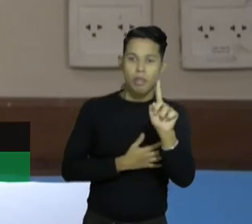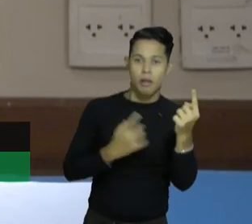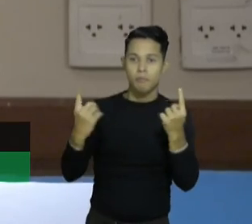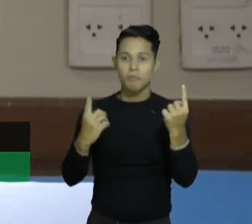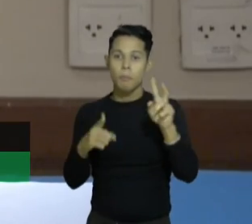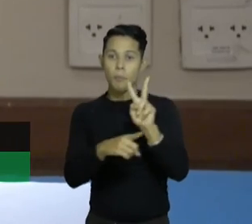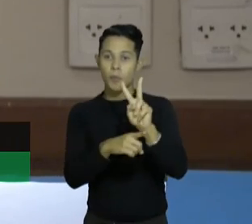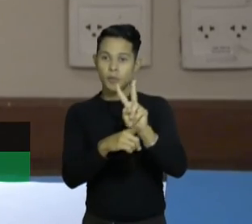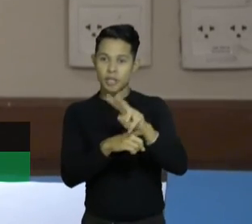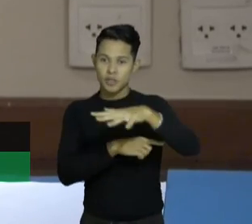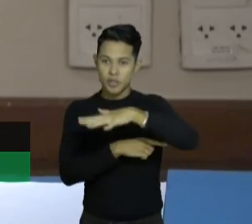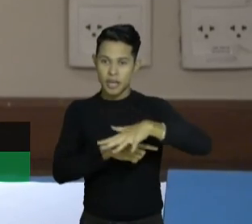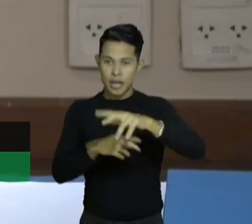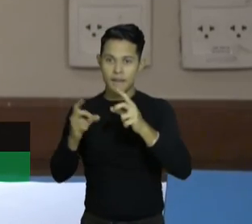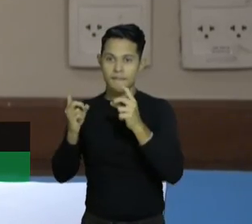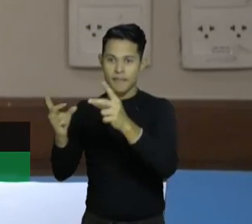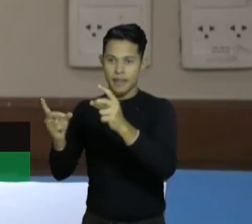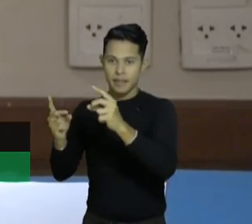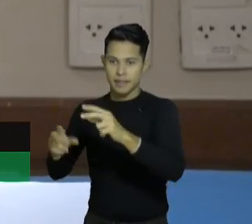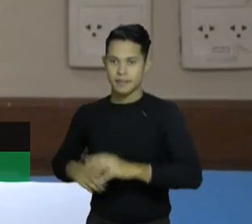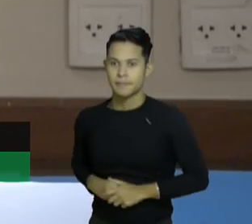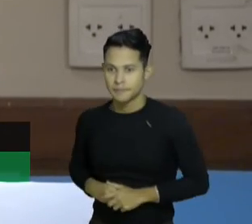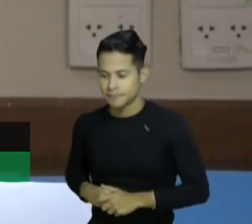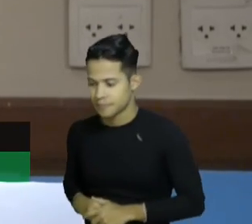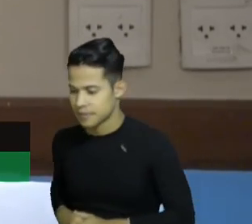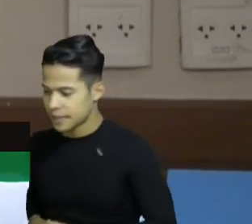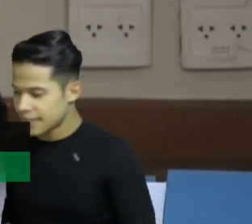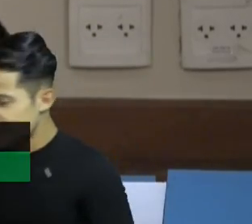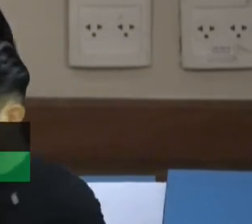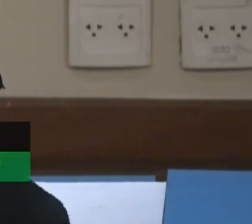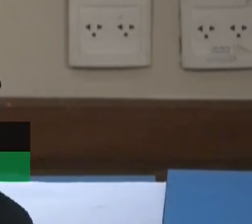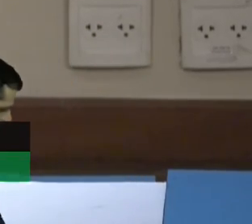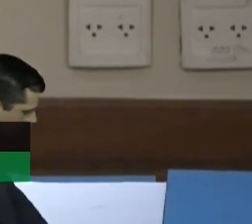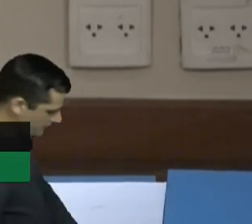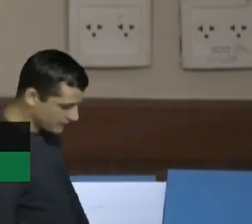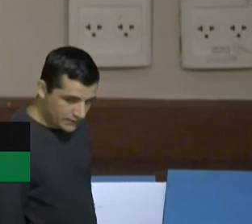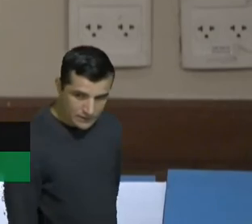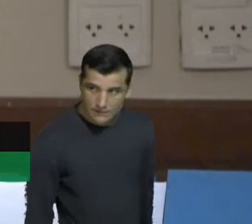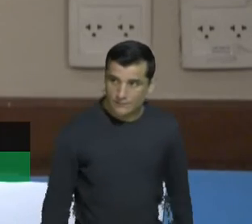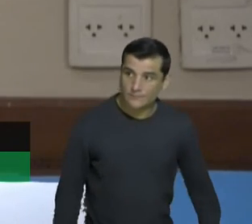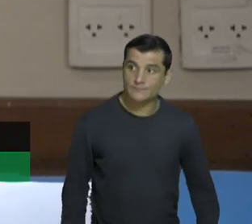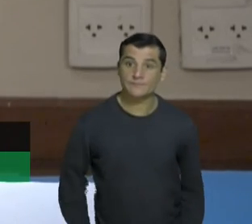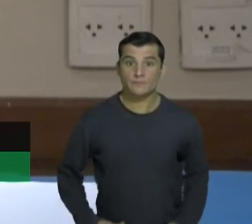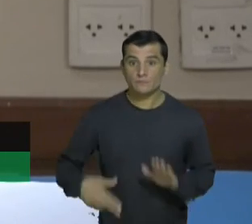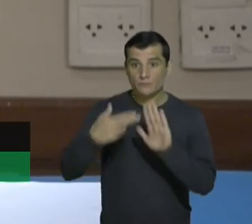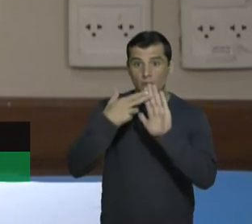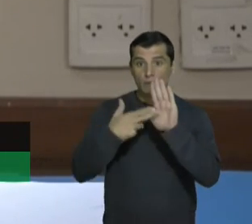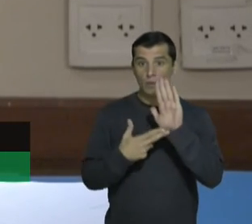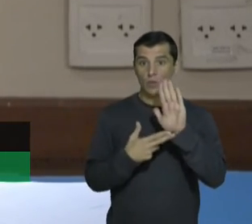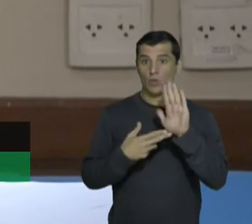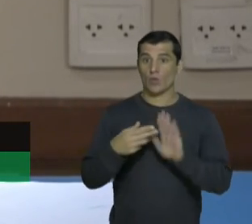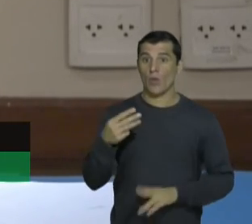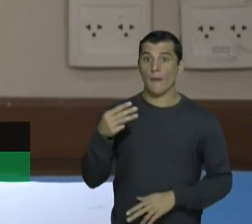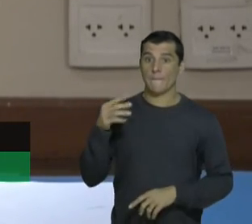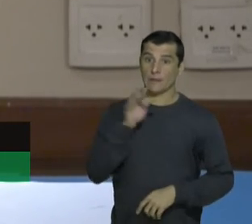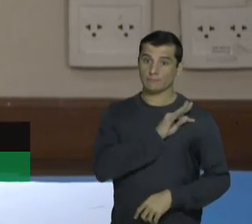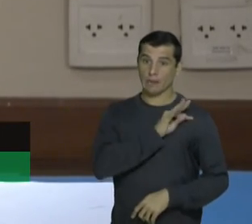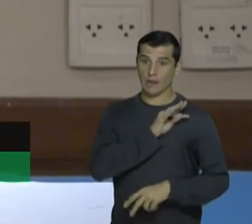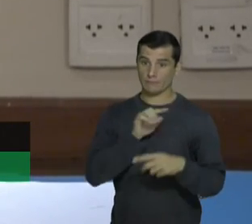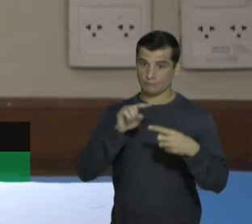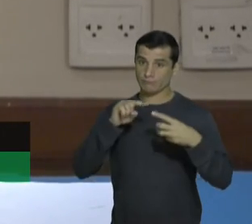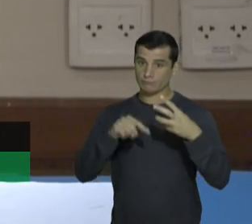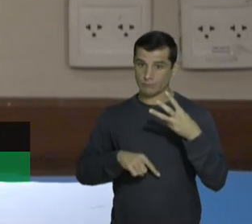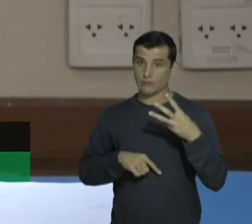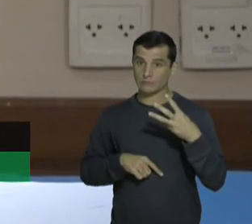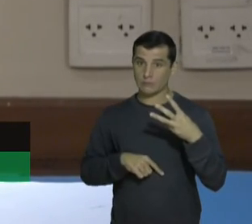o seu mercado e as normas técnicas né pelo que eu tava lendo na na no que no que foi acordado até agora elas são